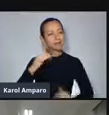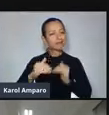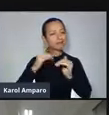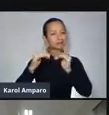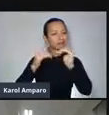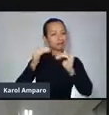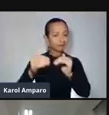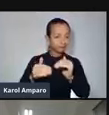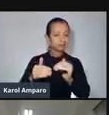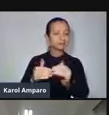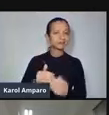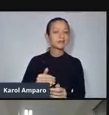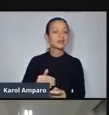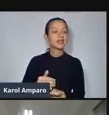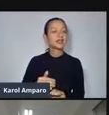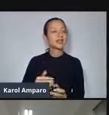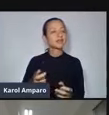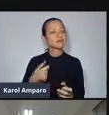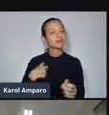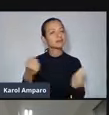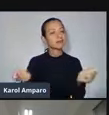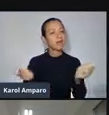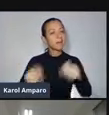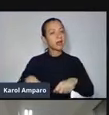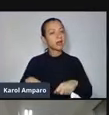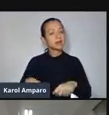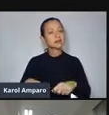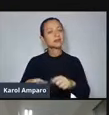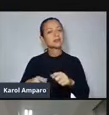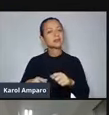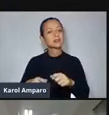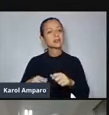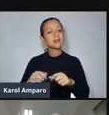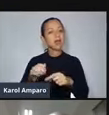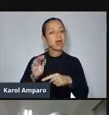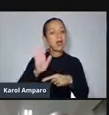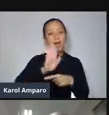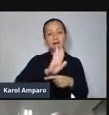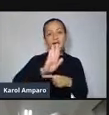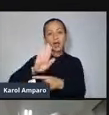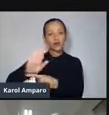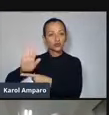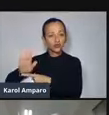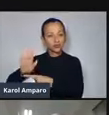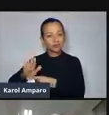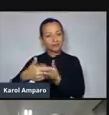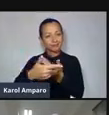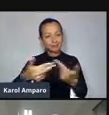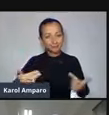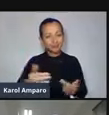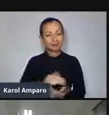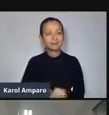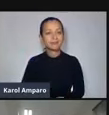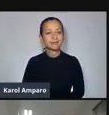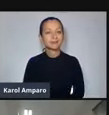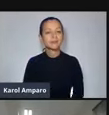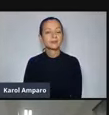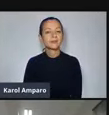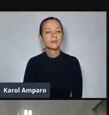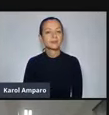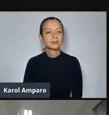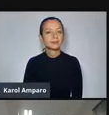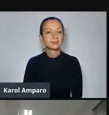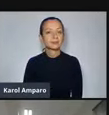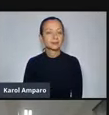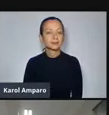pudesse realmente contribuir um pouco mais do que era nessa época, né, aos dias de hoje. Então, eu